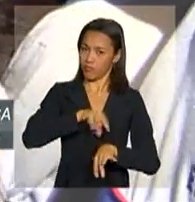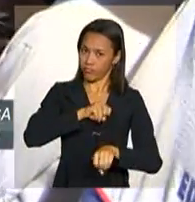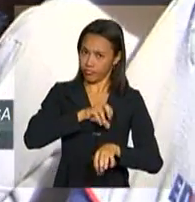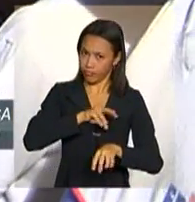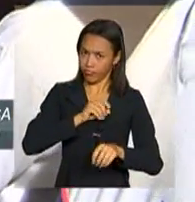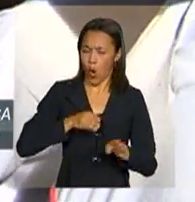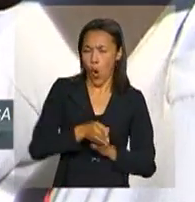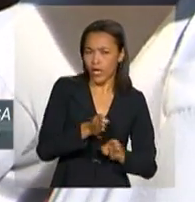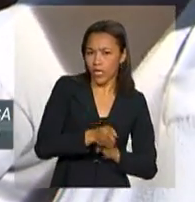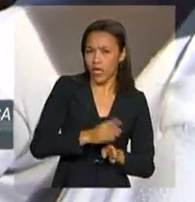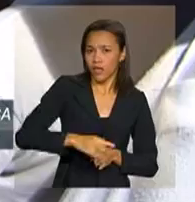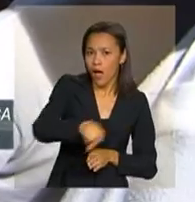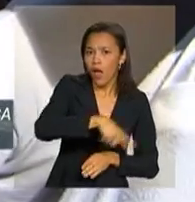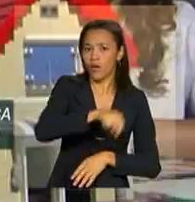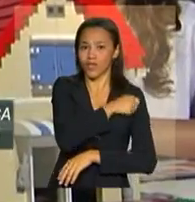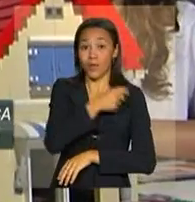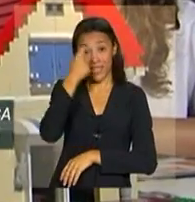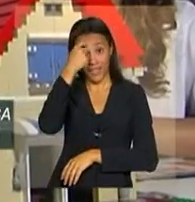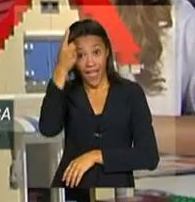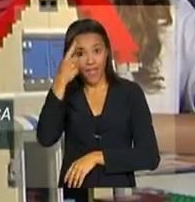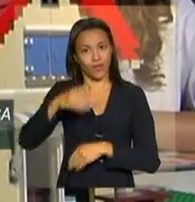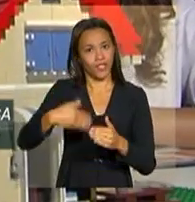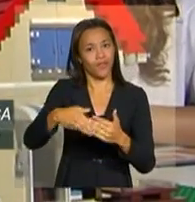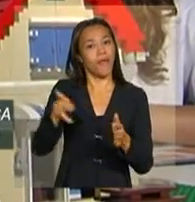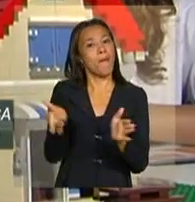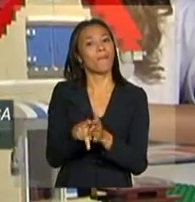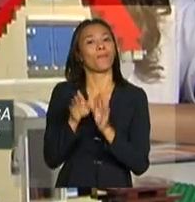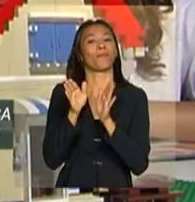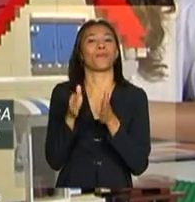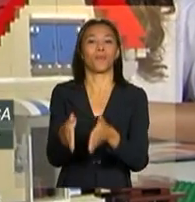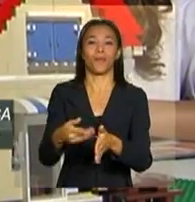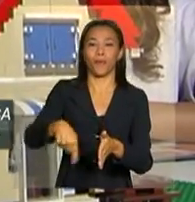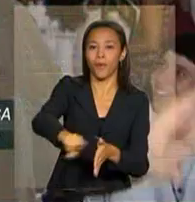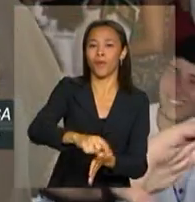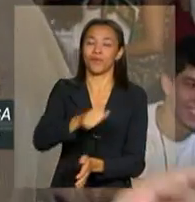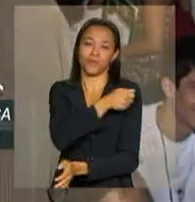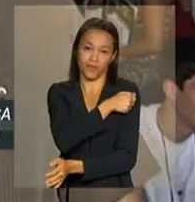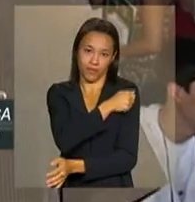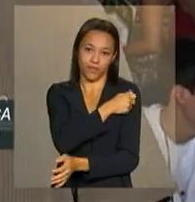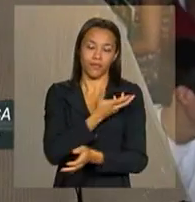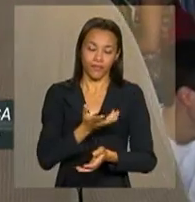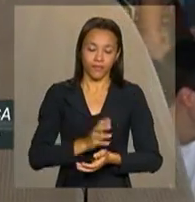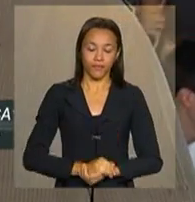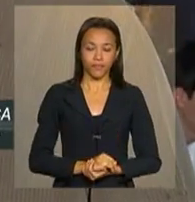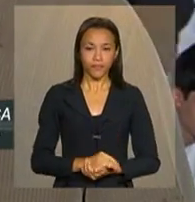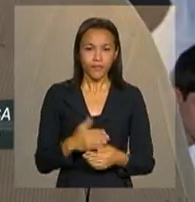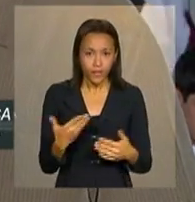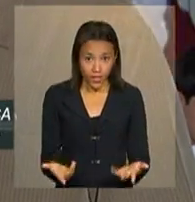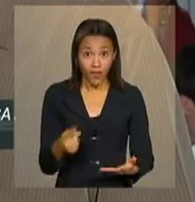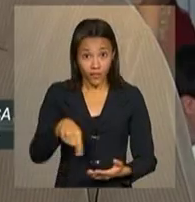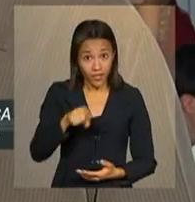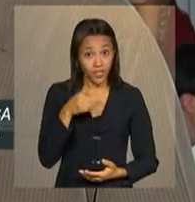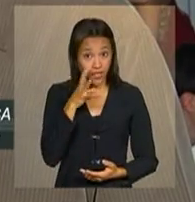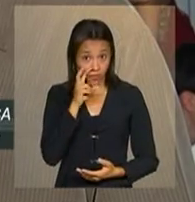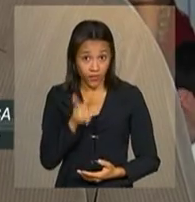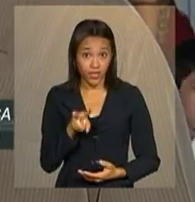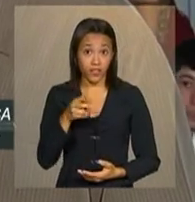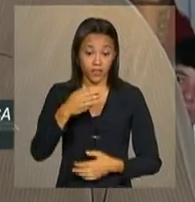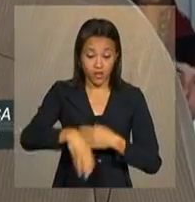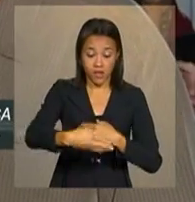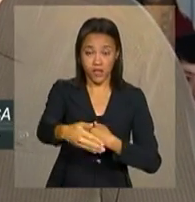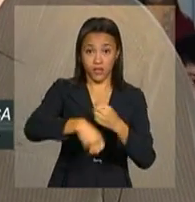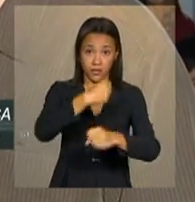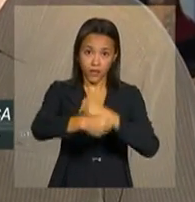é dada pelo professor, mas a ideia e o desenvolvimento é completamente e exclusivamente do aluno. Então vocês têm observado nesses anos